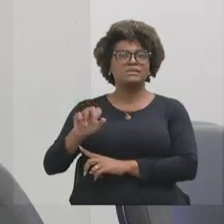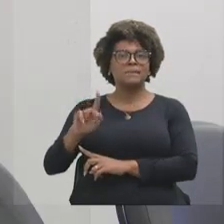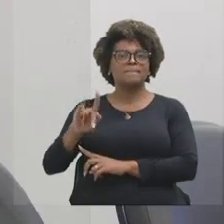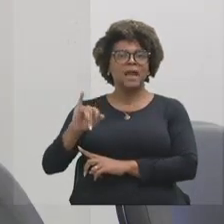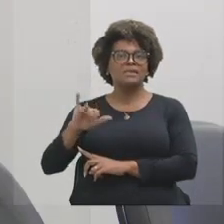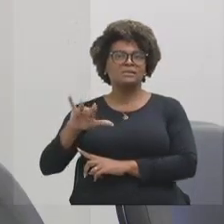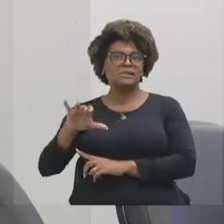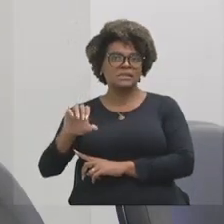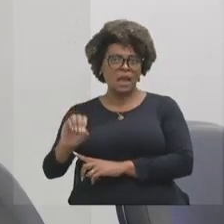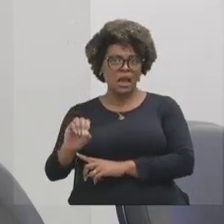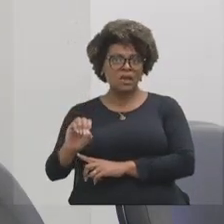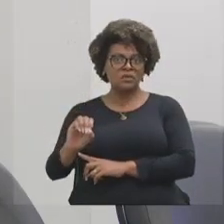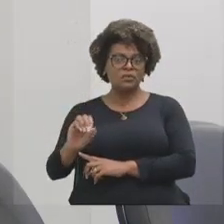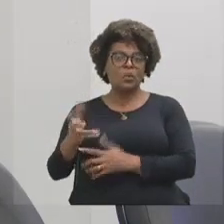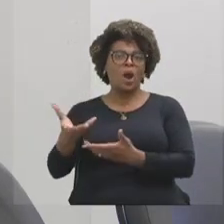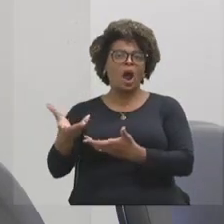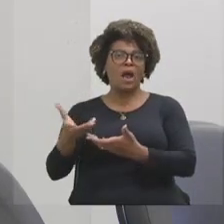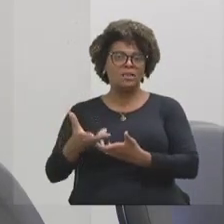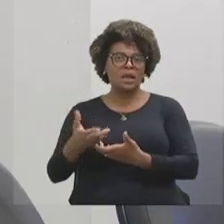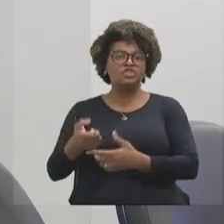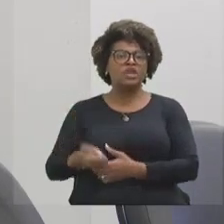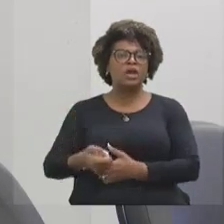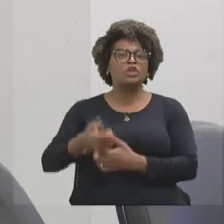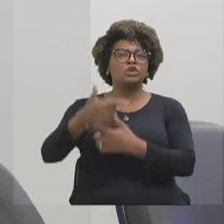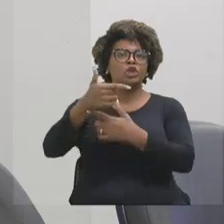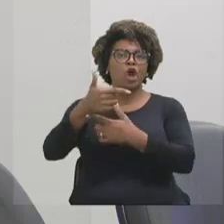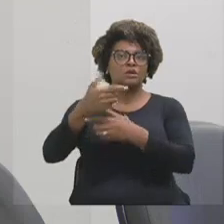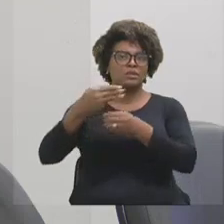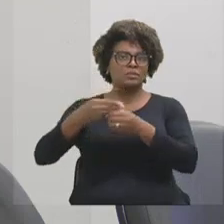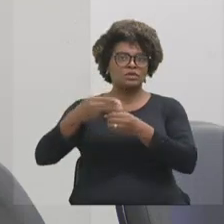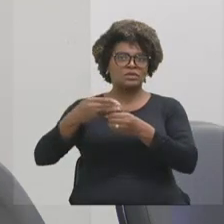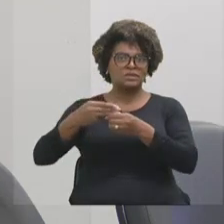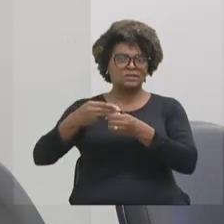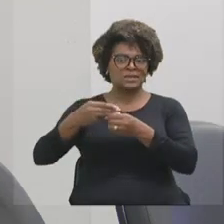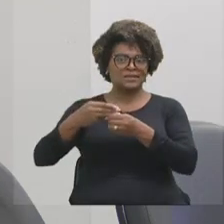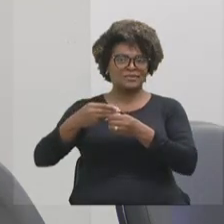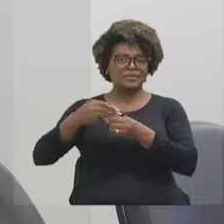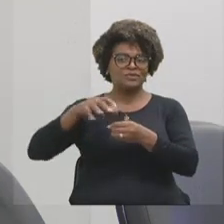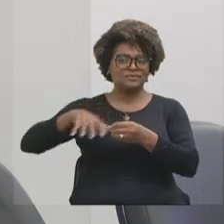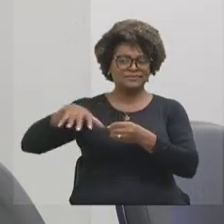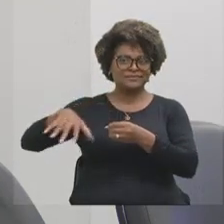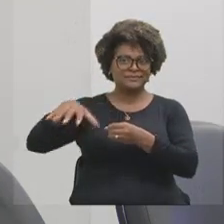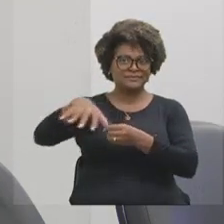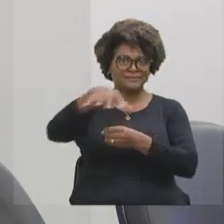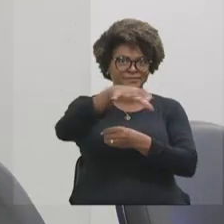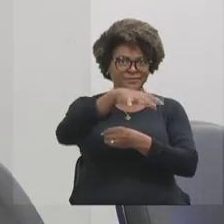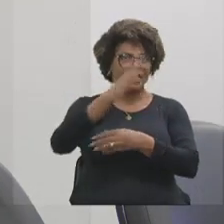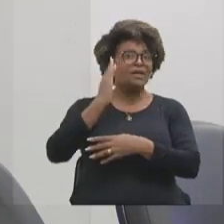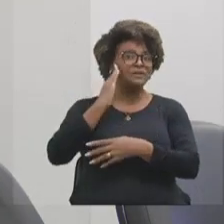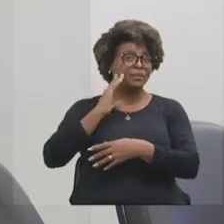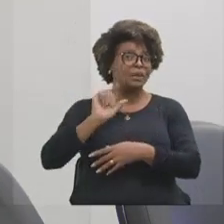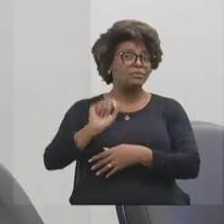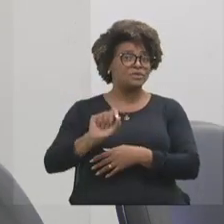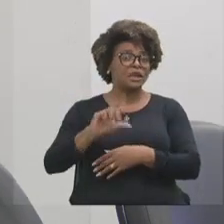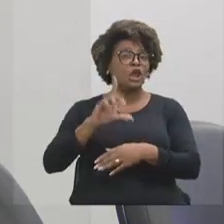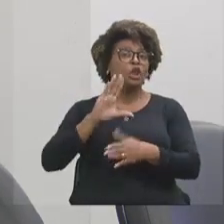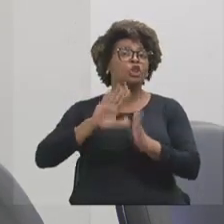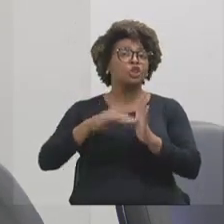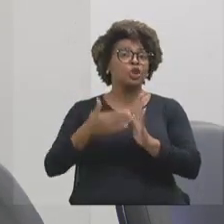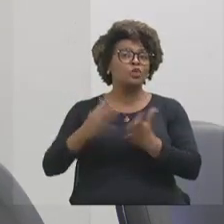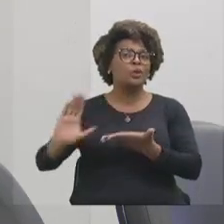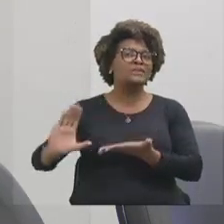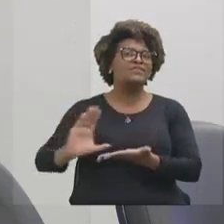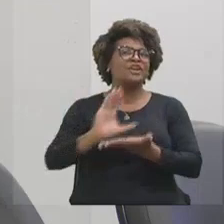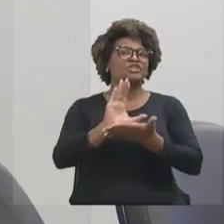atende a 12 municípios do vetor Norte e a gente sabe que ainda o repasse que tá sendo realizado por parte do estado é insuficiente